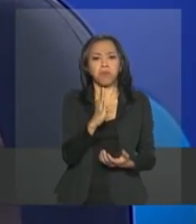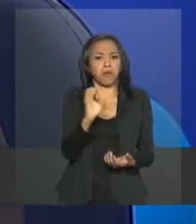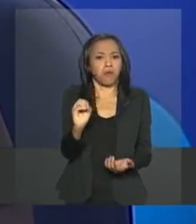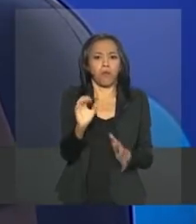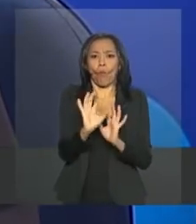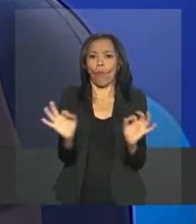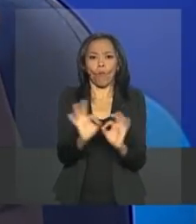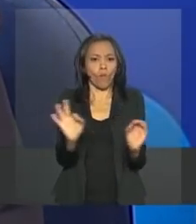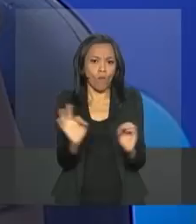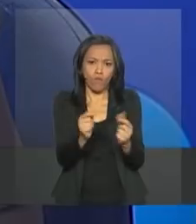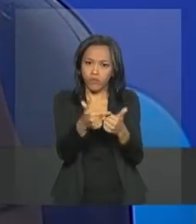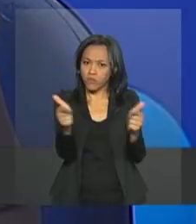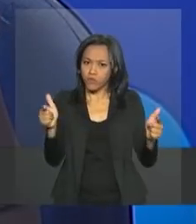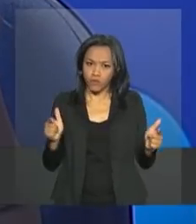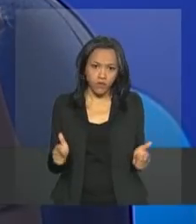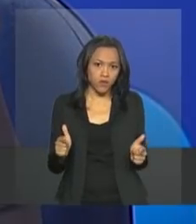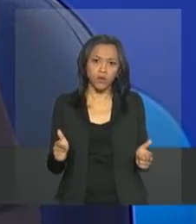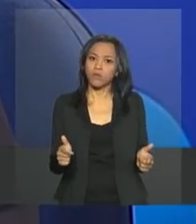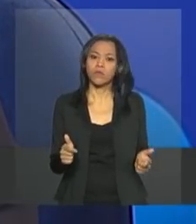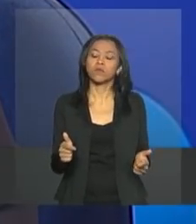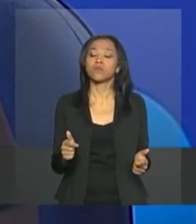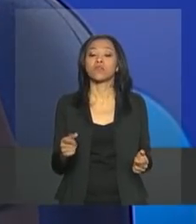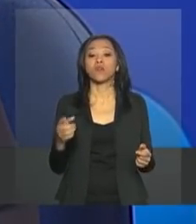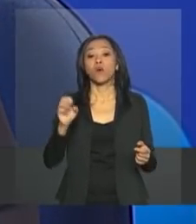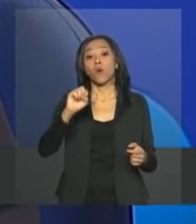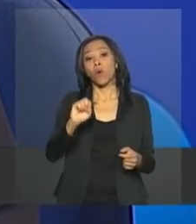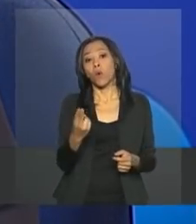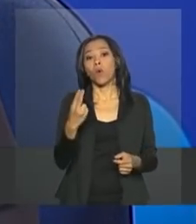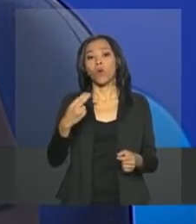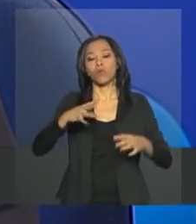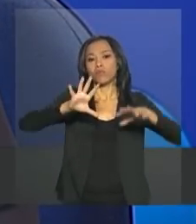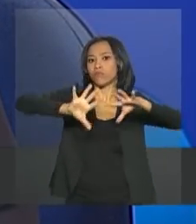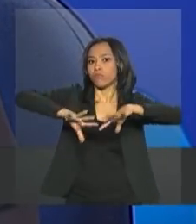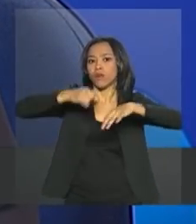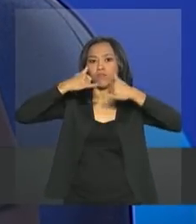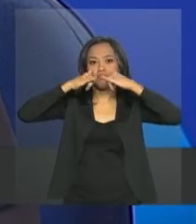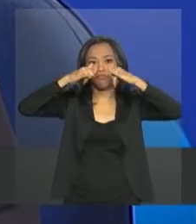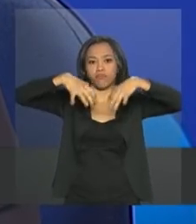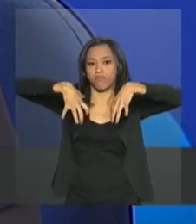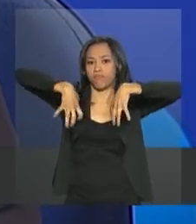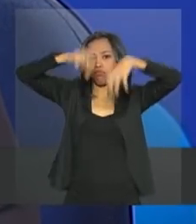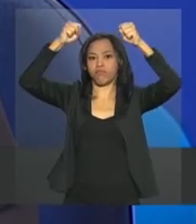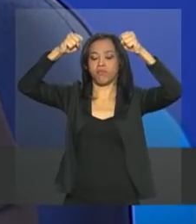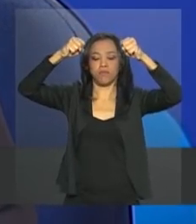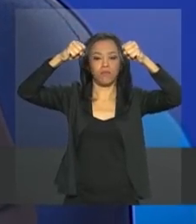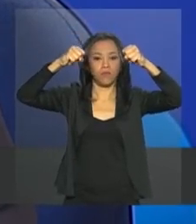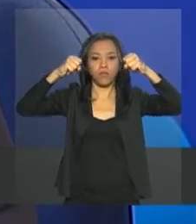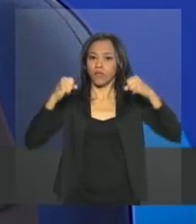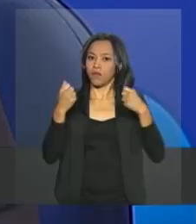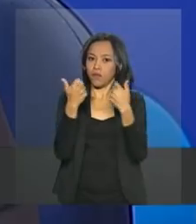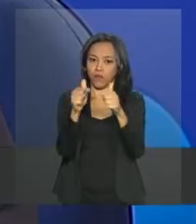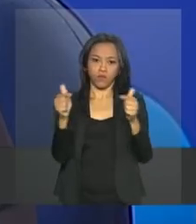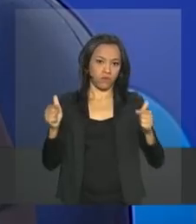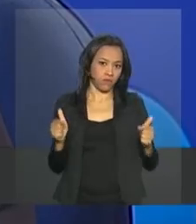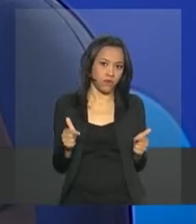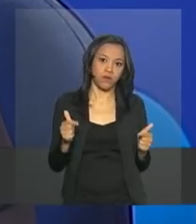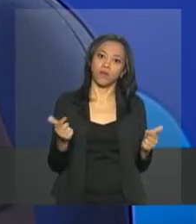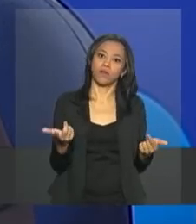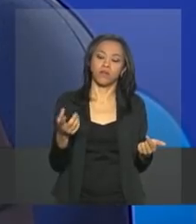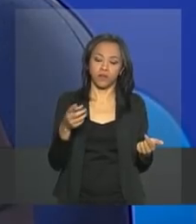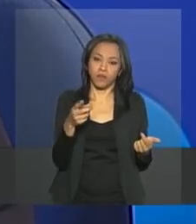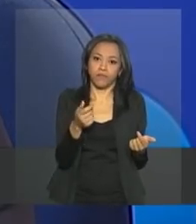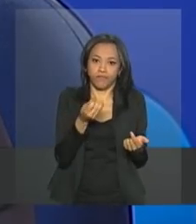foram atendidas nós não tivemos nenhuma interrupção de energia elétrica que durasse o tempo da prova e